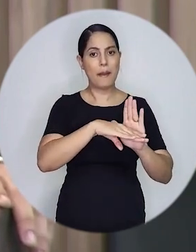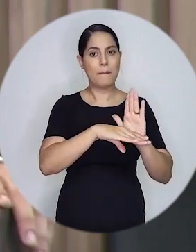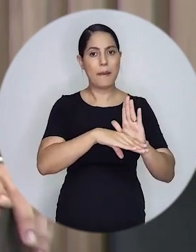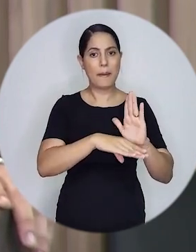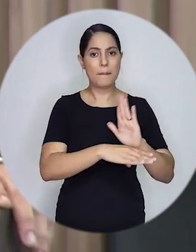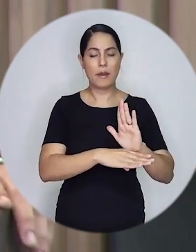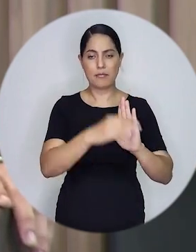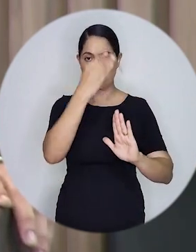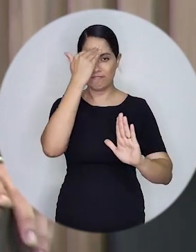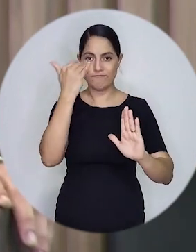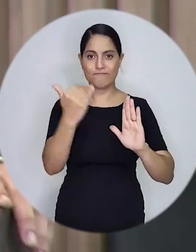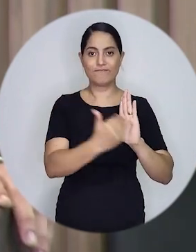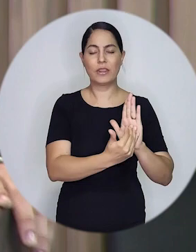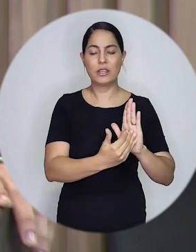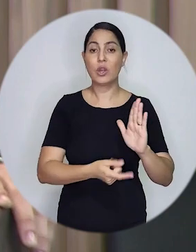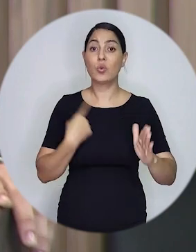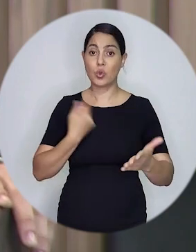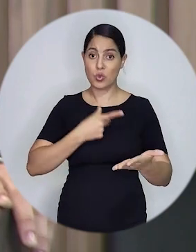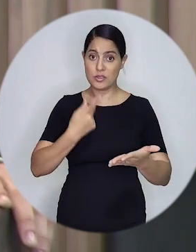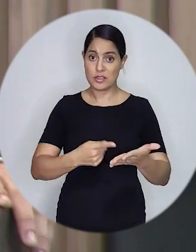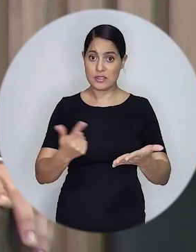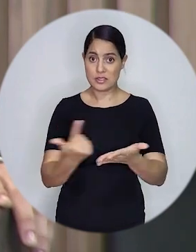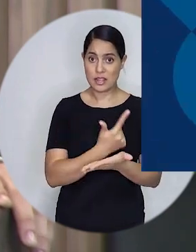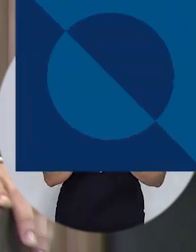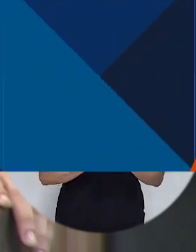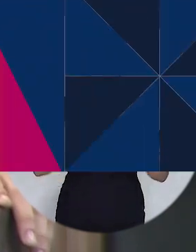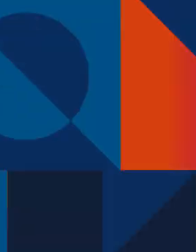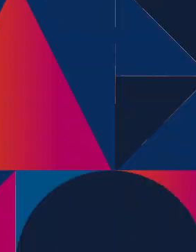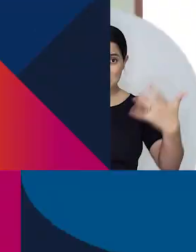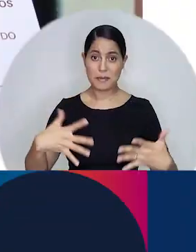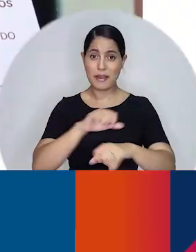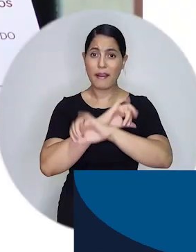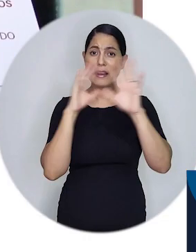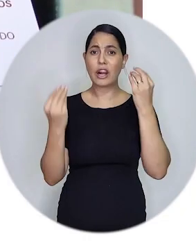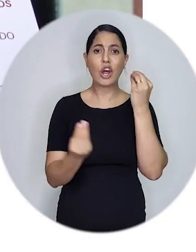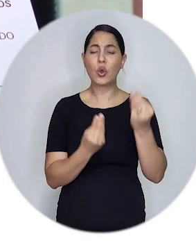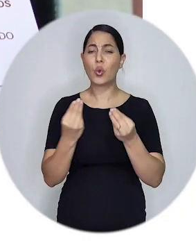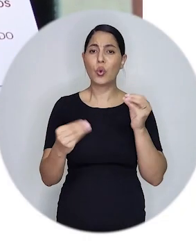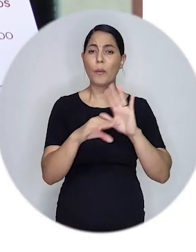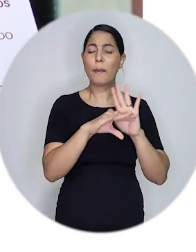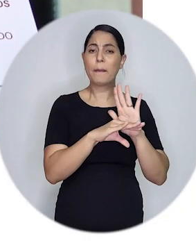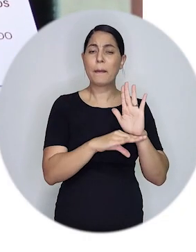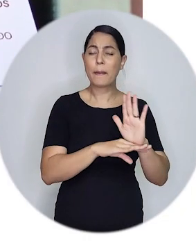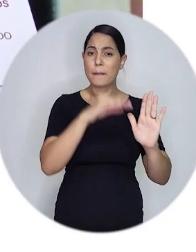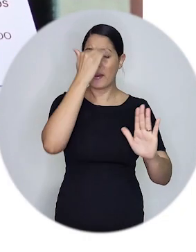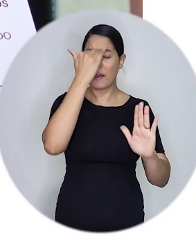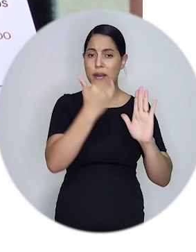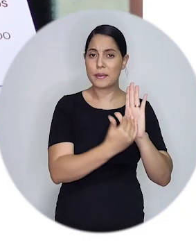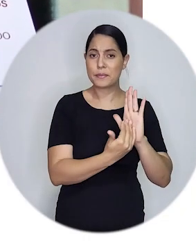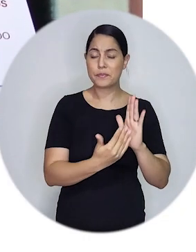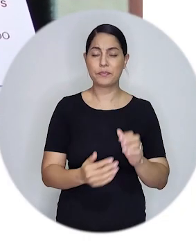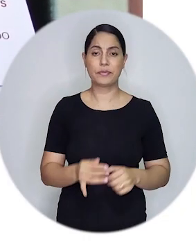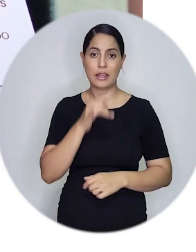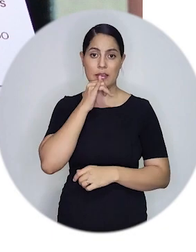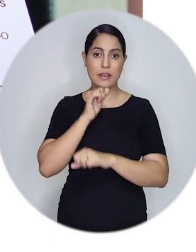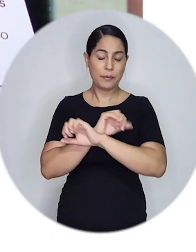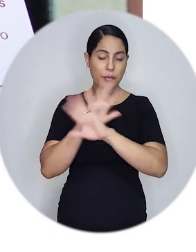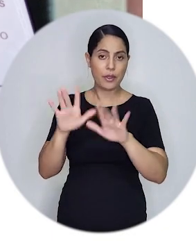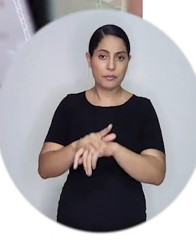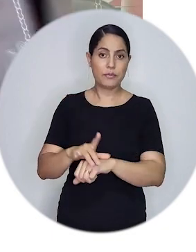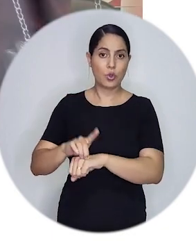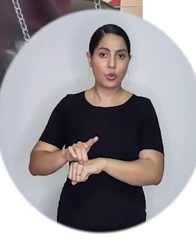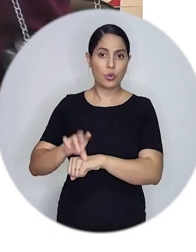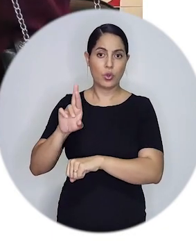nós estamos discorrendo ao longo deste nosso livro. Dentre eles, que o doutorado, o mestrado ou